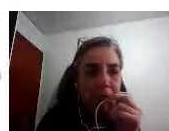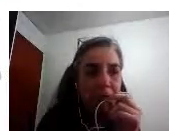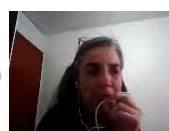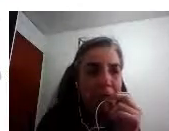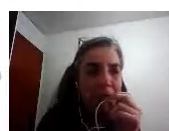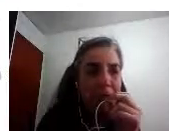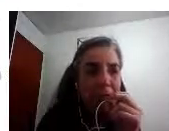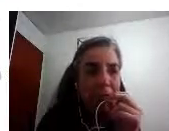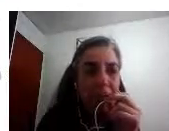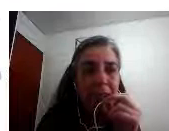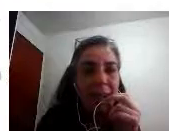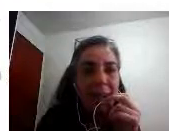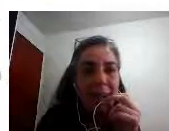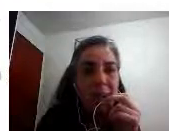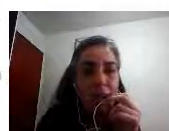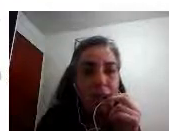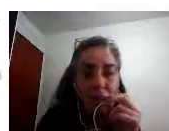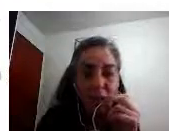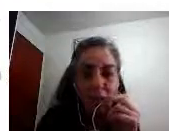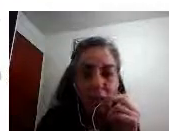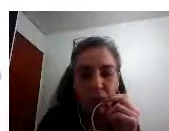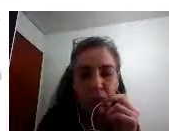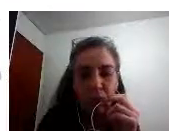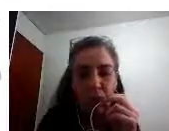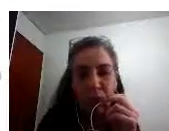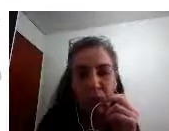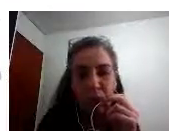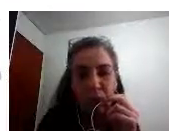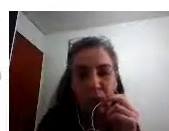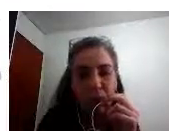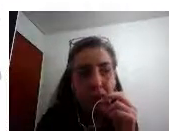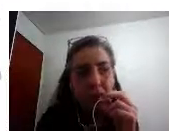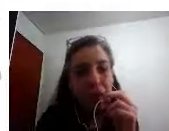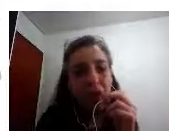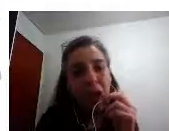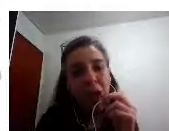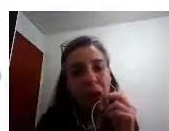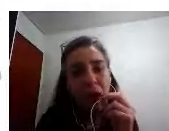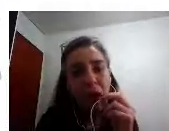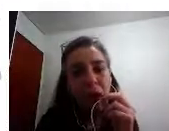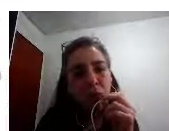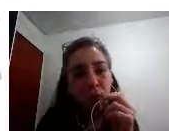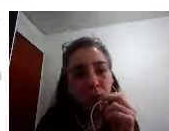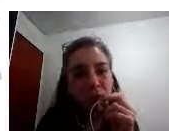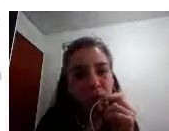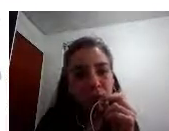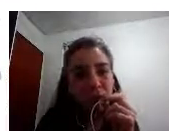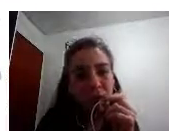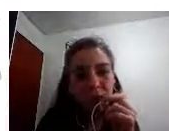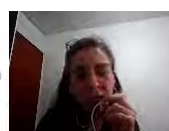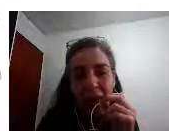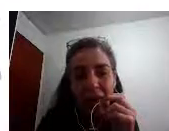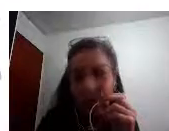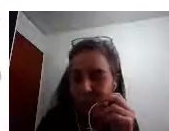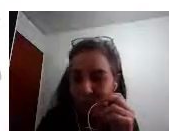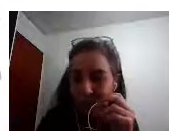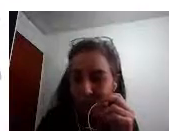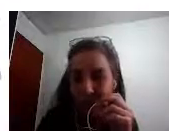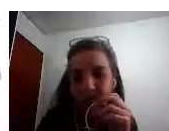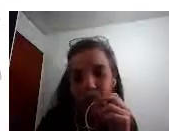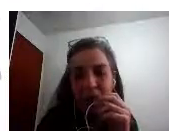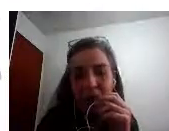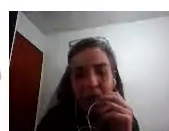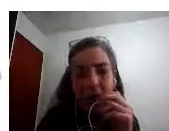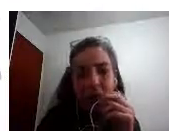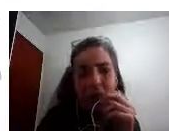E a maioria dos alunos, onde houve erro, foi aos assuntos relacionados aí à